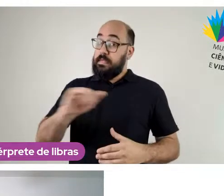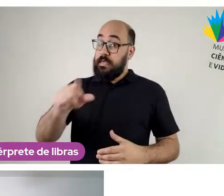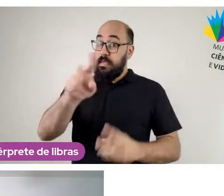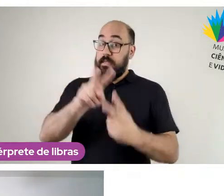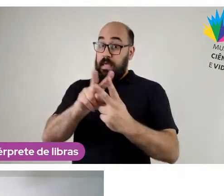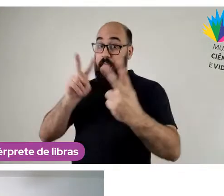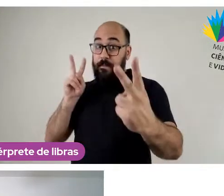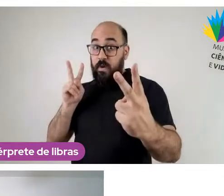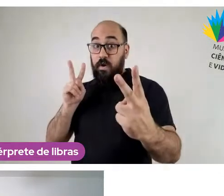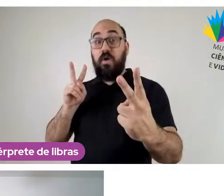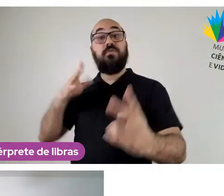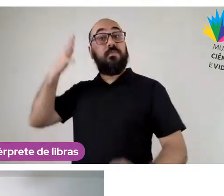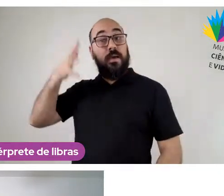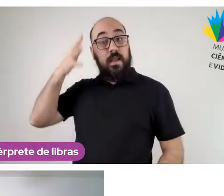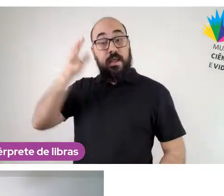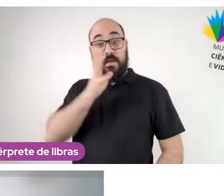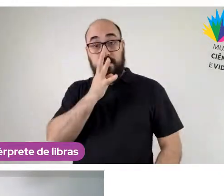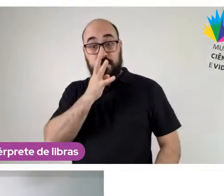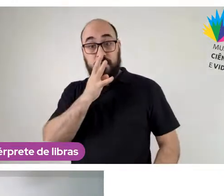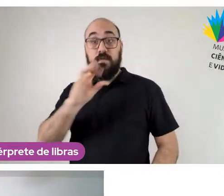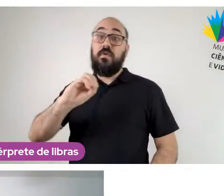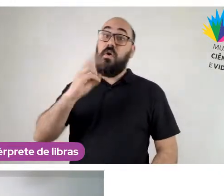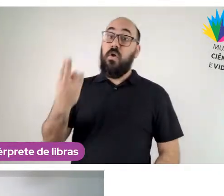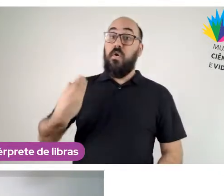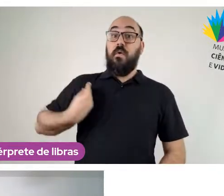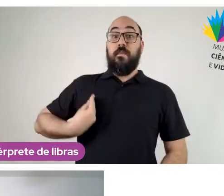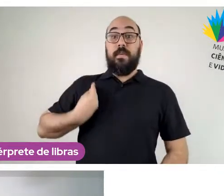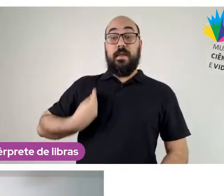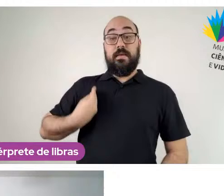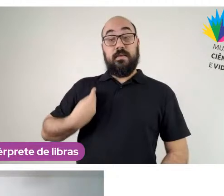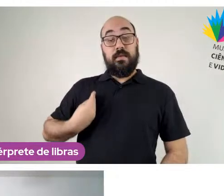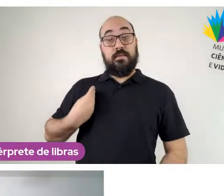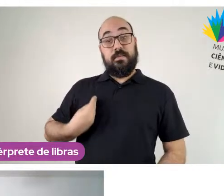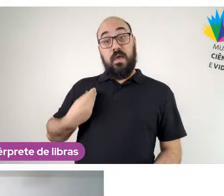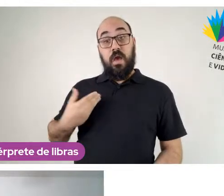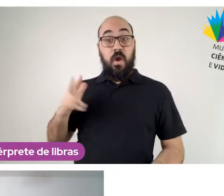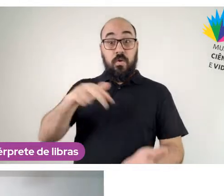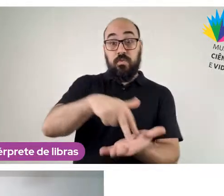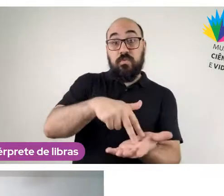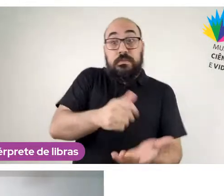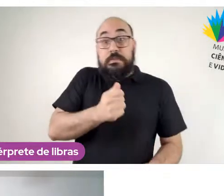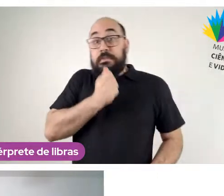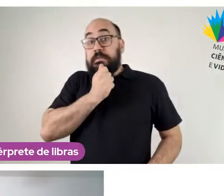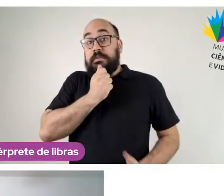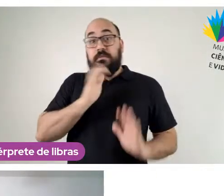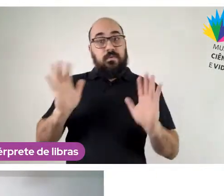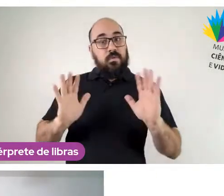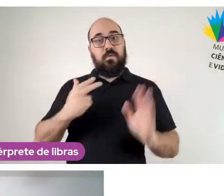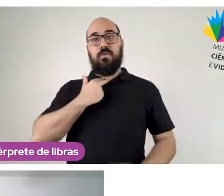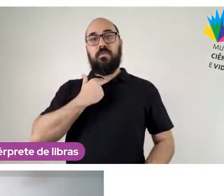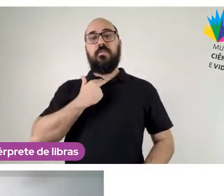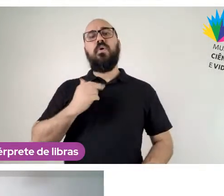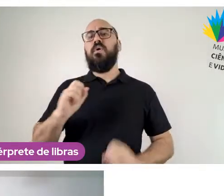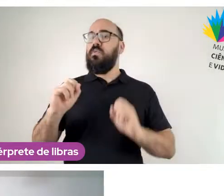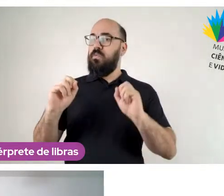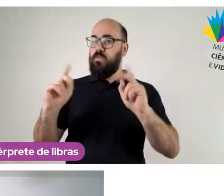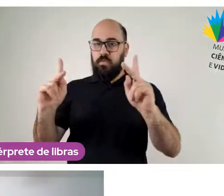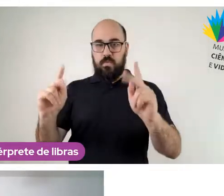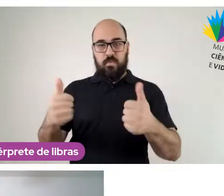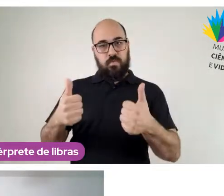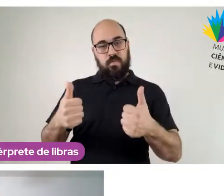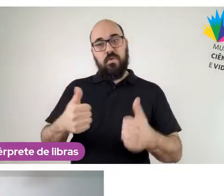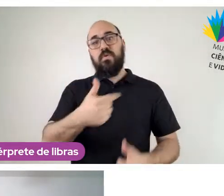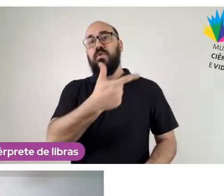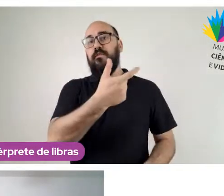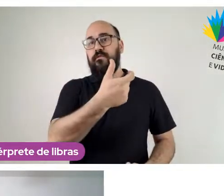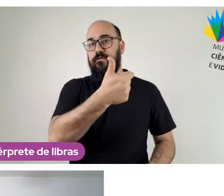remota nas nossas palestras, como quem tiver possibilidade de participar presencialmente em algum dos dois eventos do dia 29 e do dia